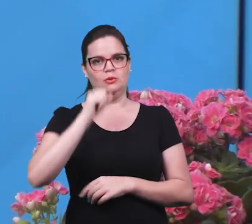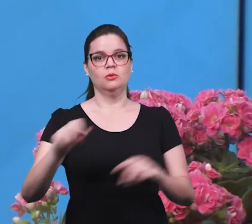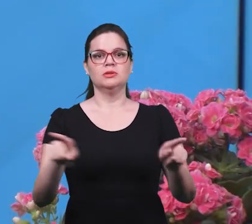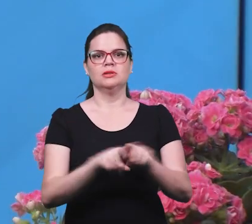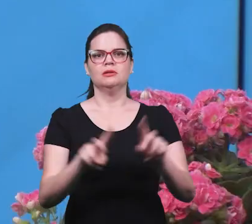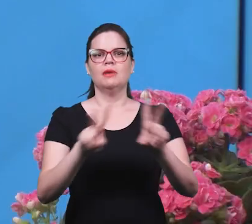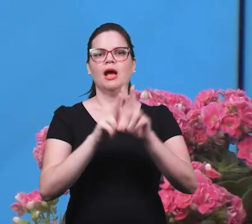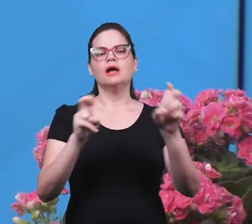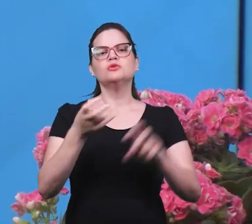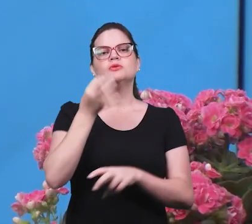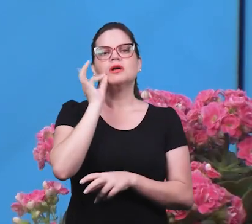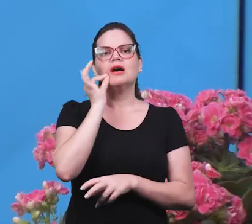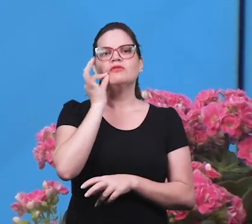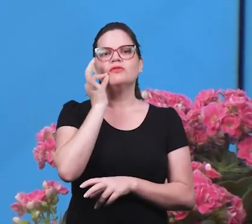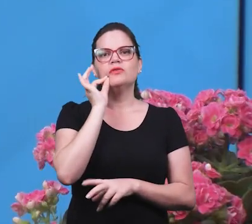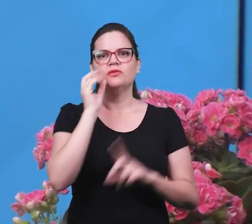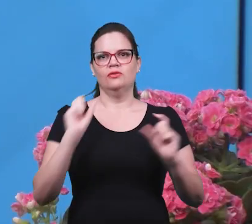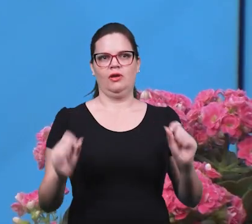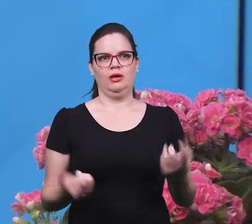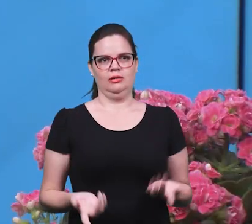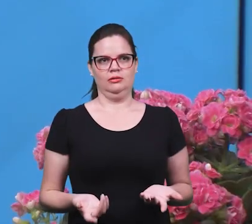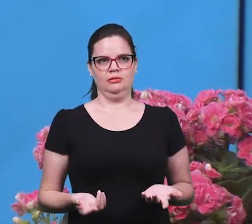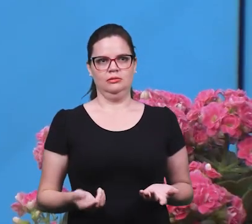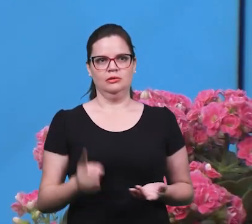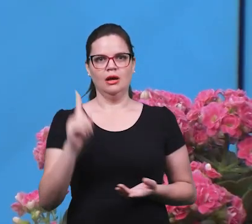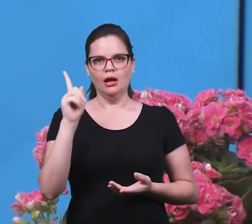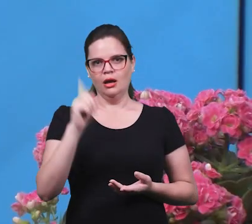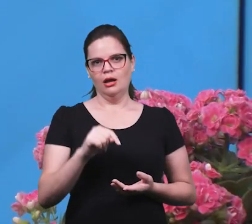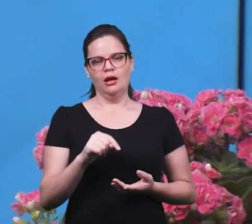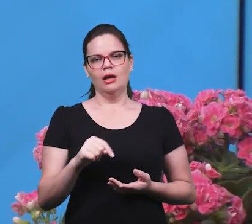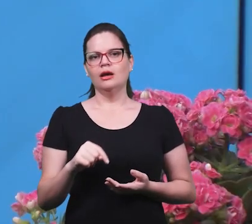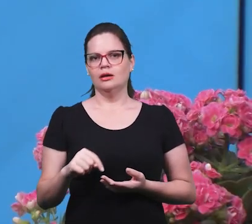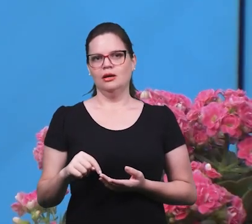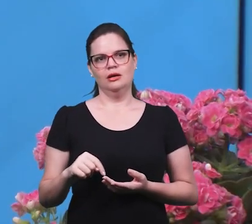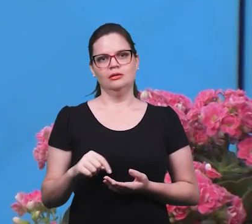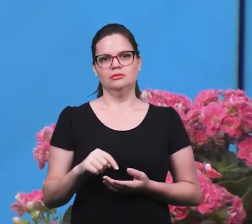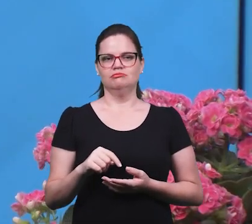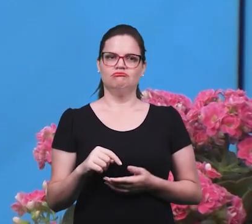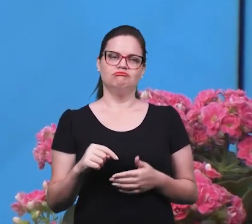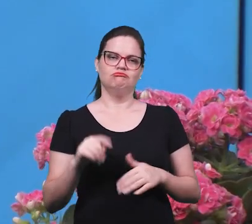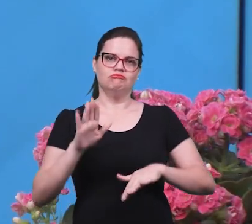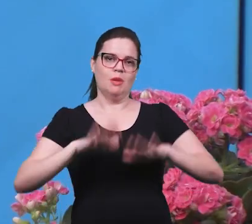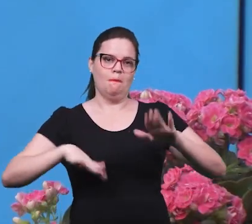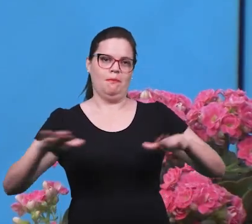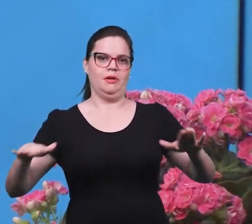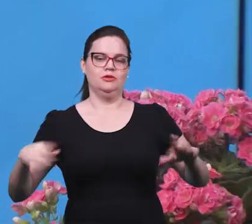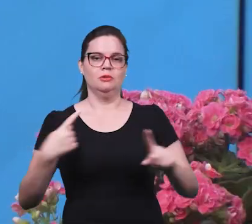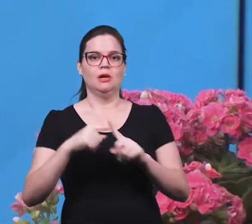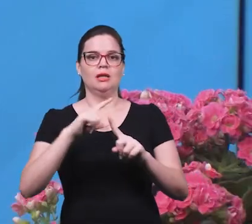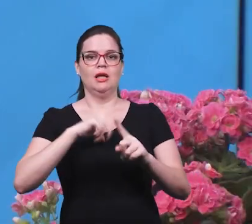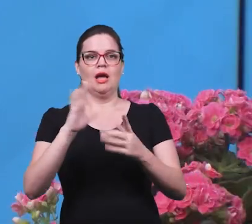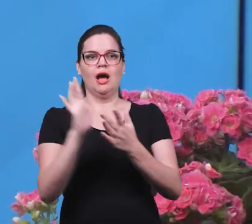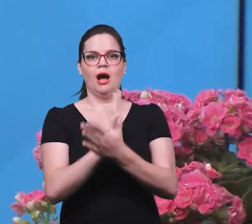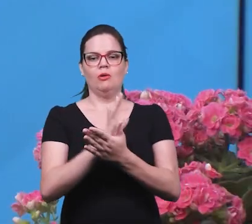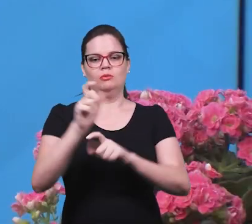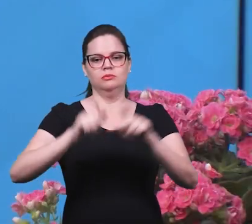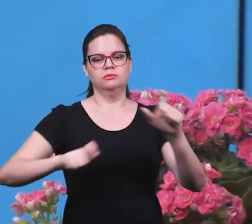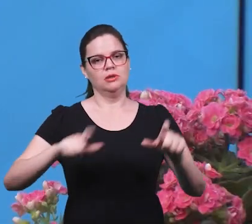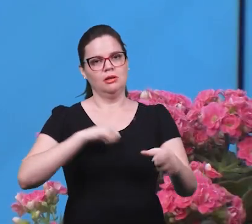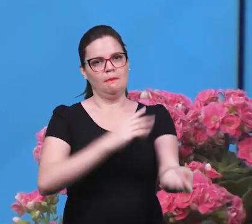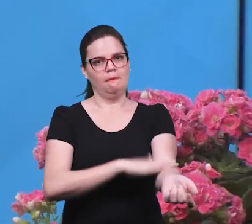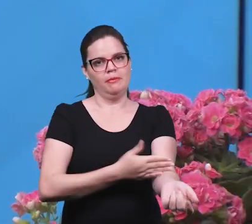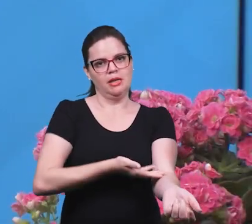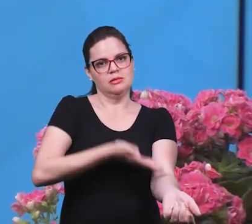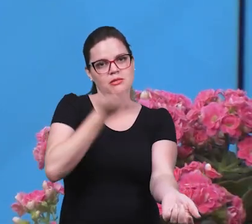café, isso é muito particular, porque existem pacientes que aumentam a pressão com café,